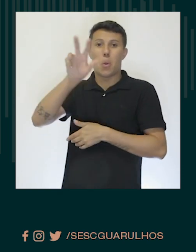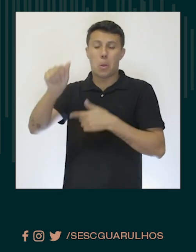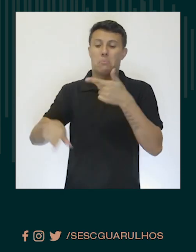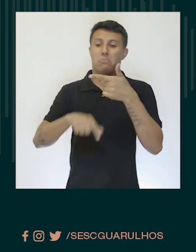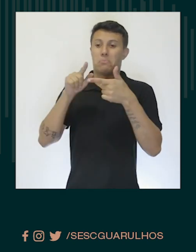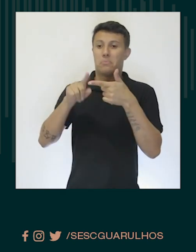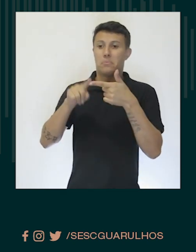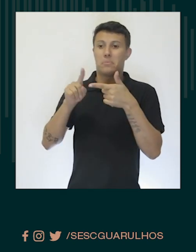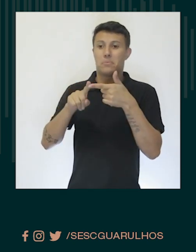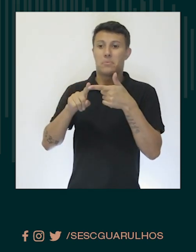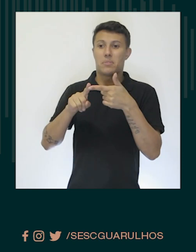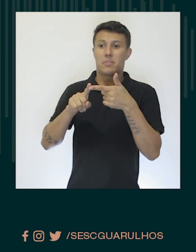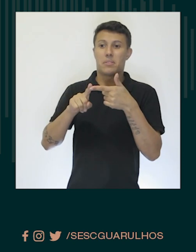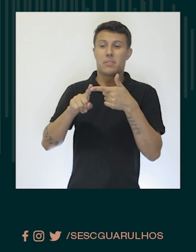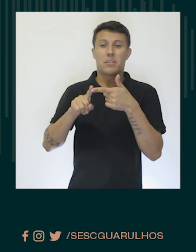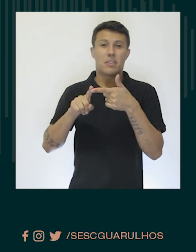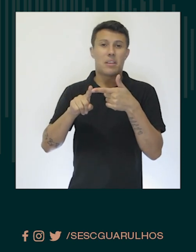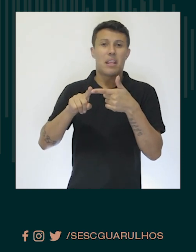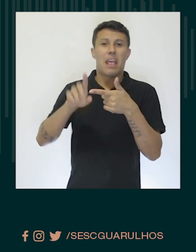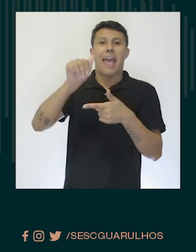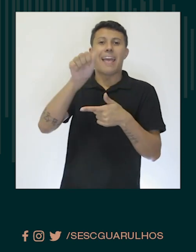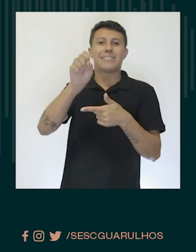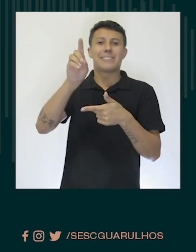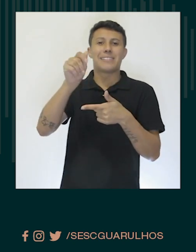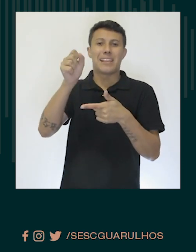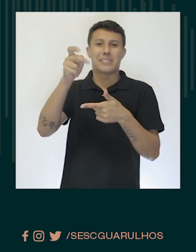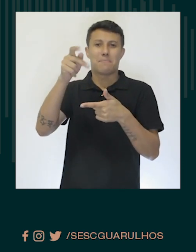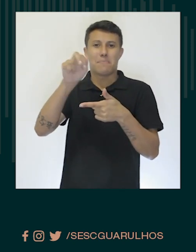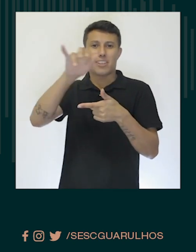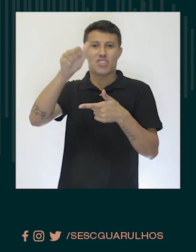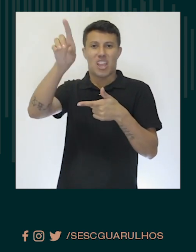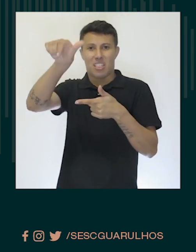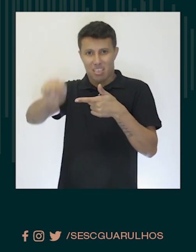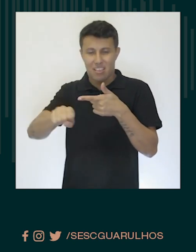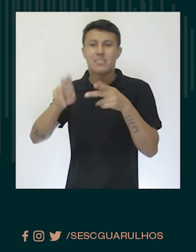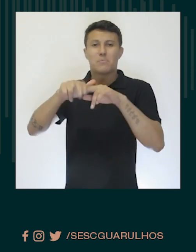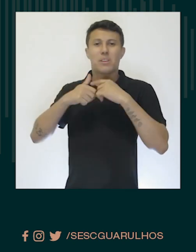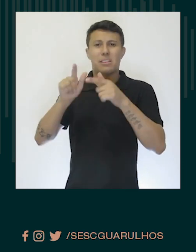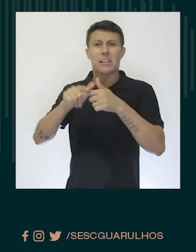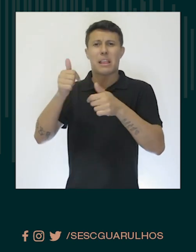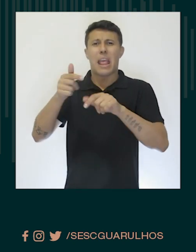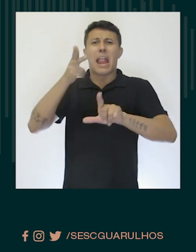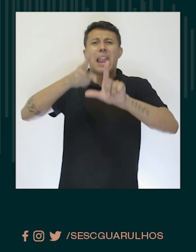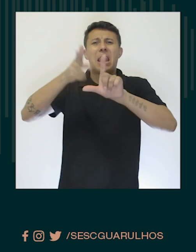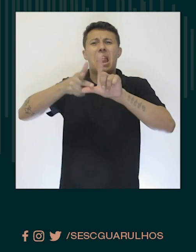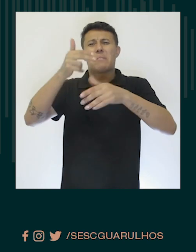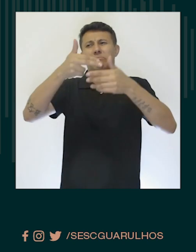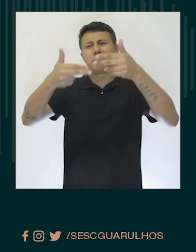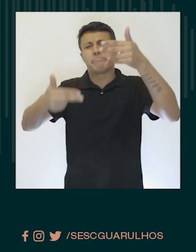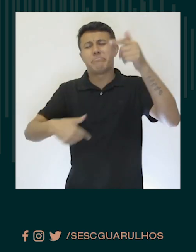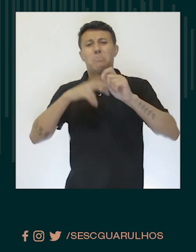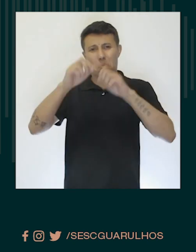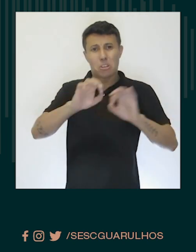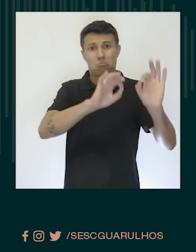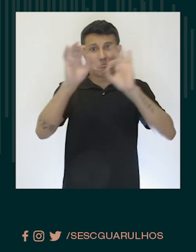fazendo vários lançamentos aí durante o ano. Elas também têm uma série de lives que é legal de acompanhar no Instagram delas.